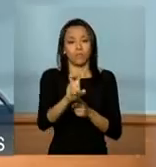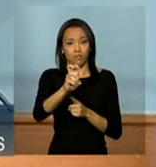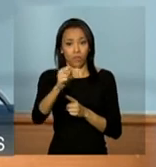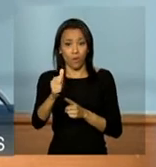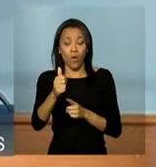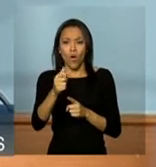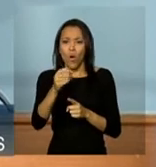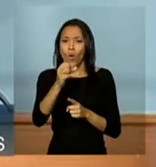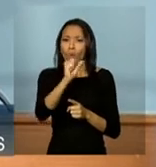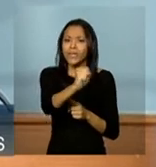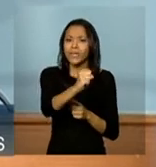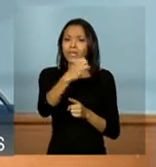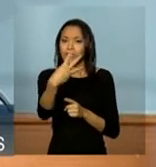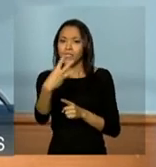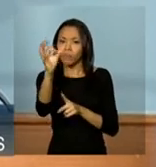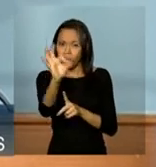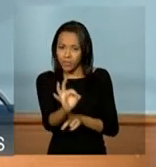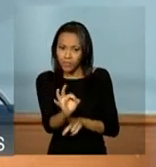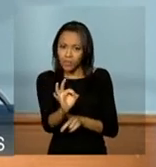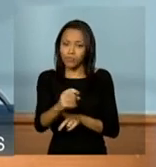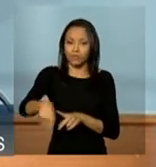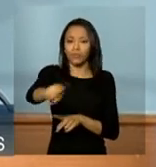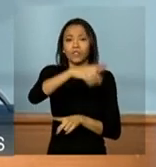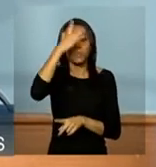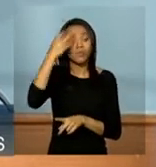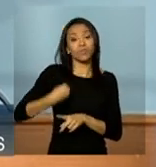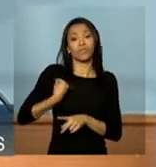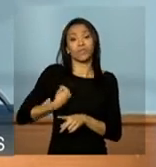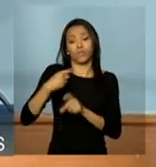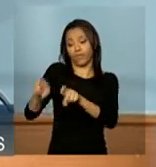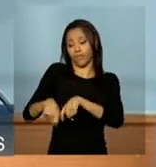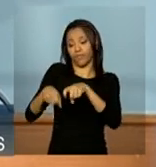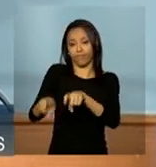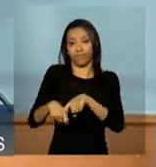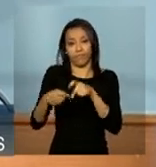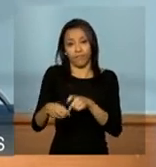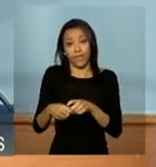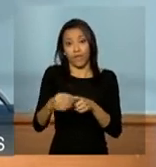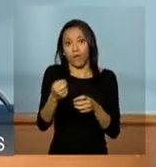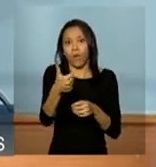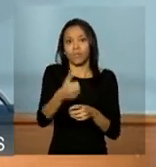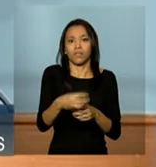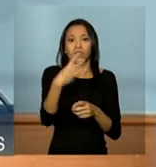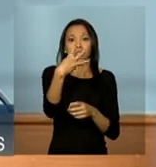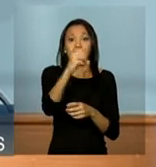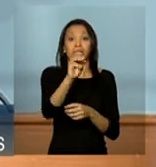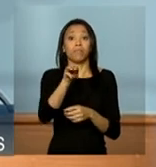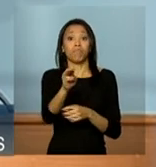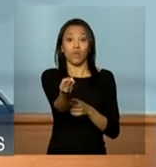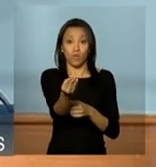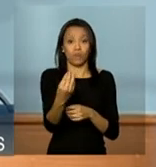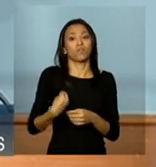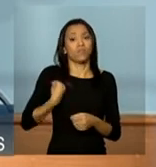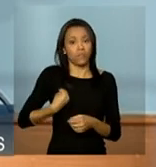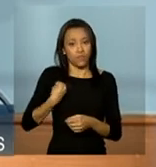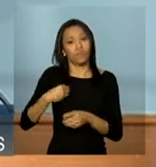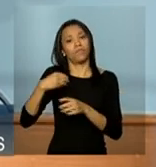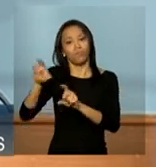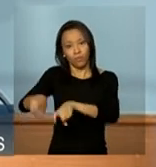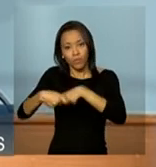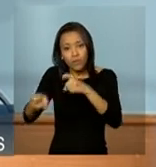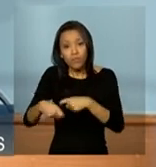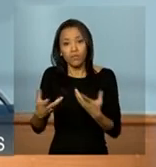vive 83% da população do meio rural brasileiro. Nós temos quase 30 milhões de pessoas que vivem no meio rural. E